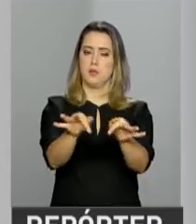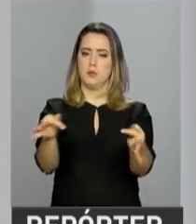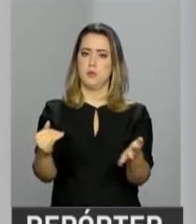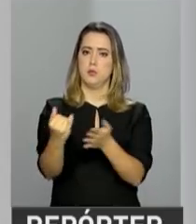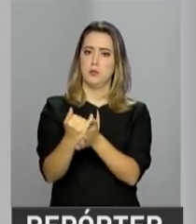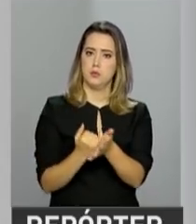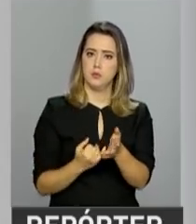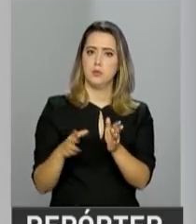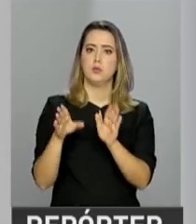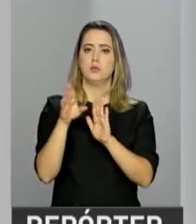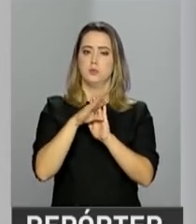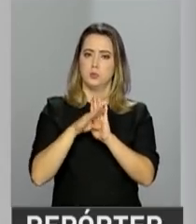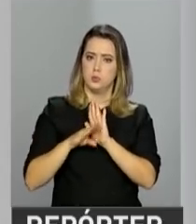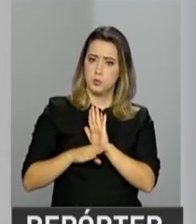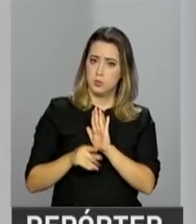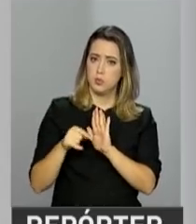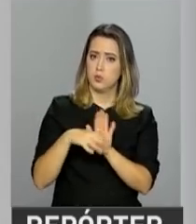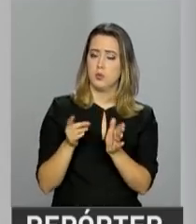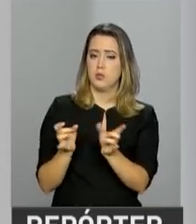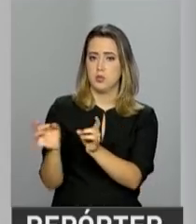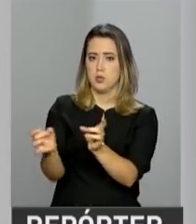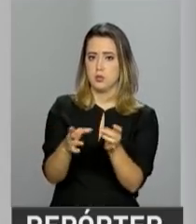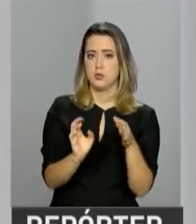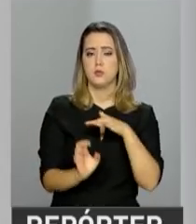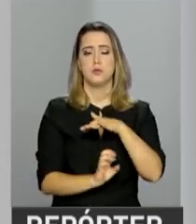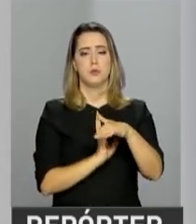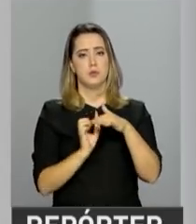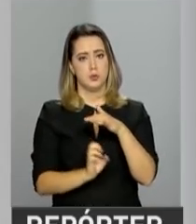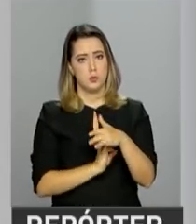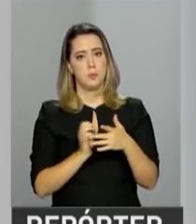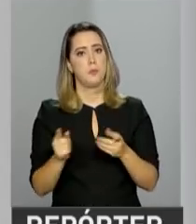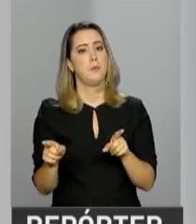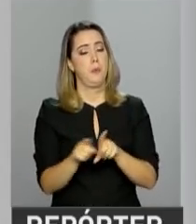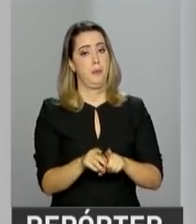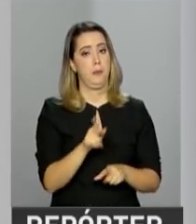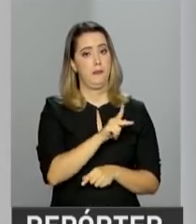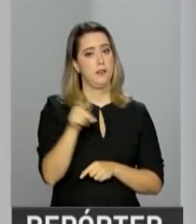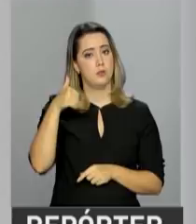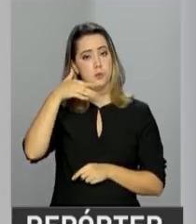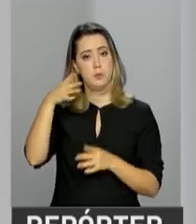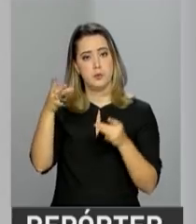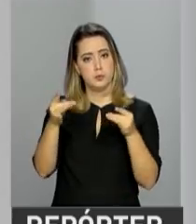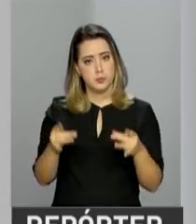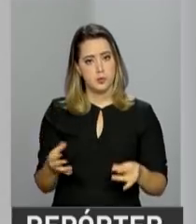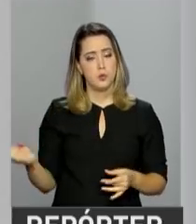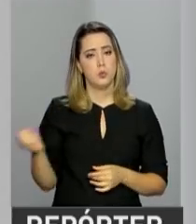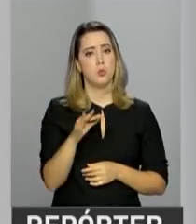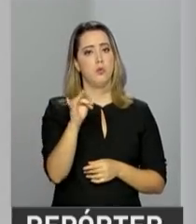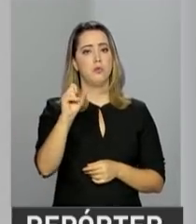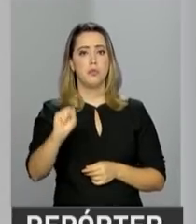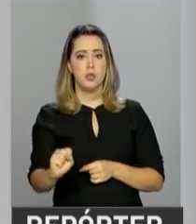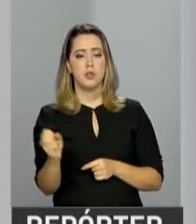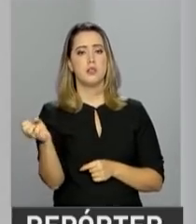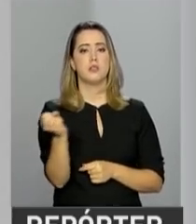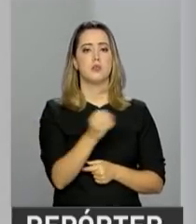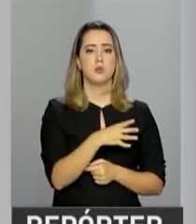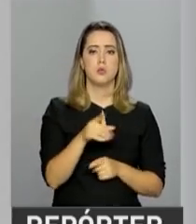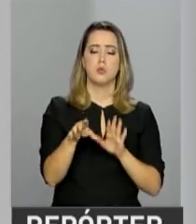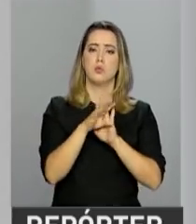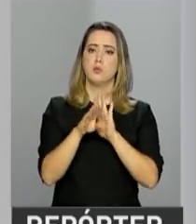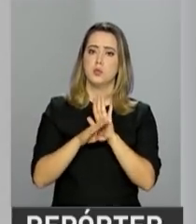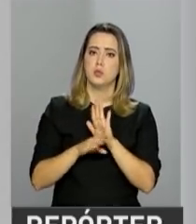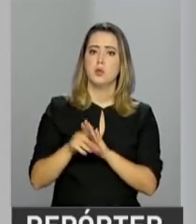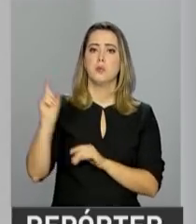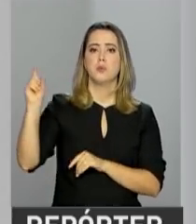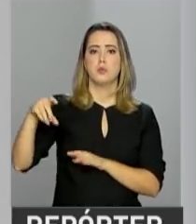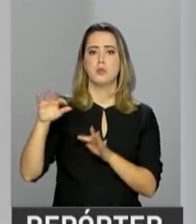tributária o calendário de concessões e de privatizações o presidente destacou o novo fies o aprimoramento do programa